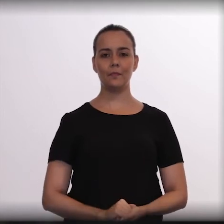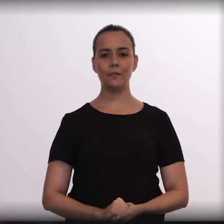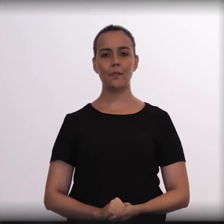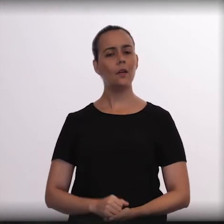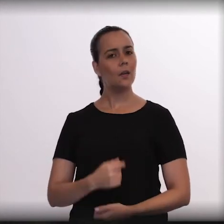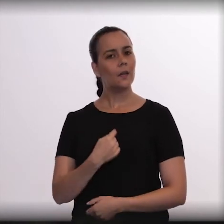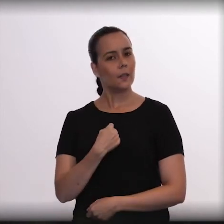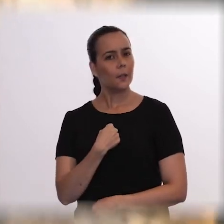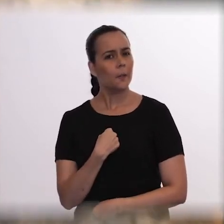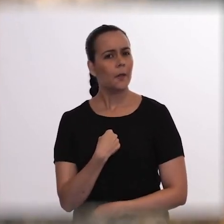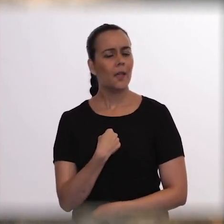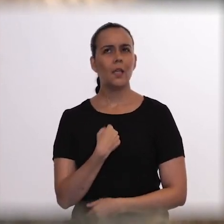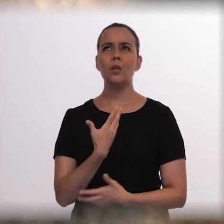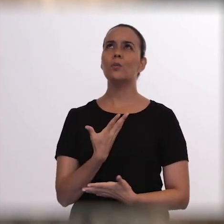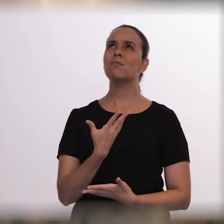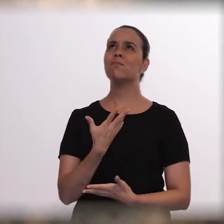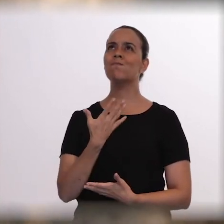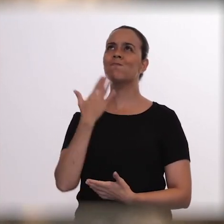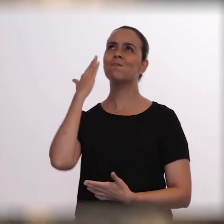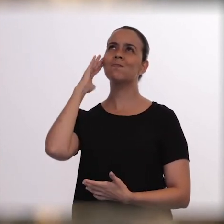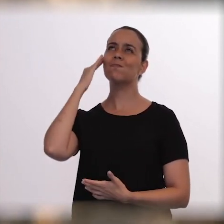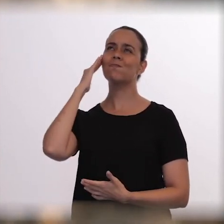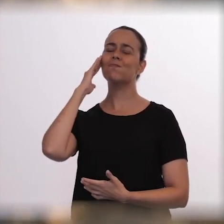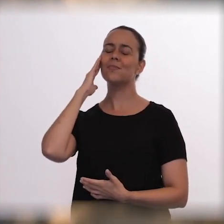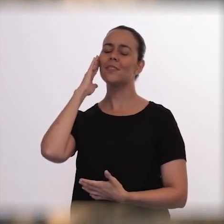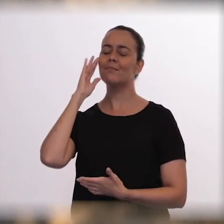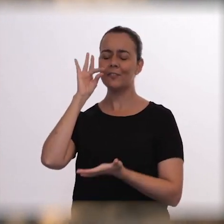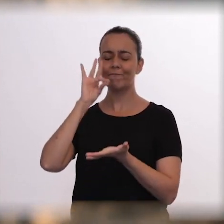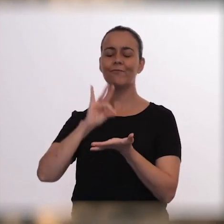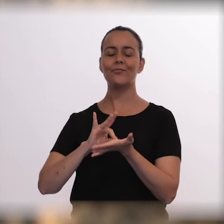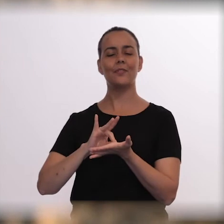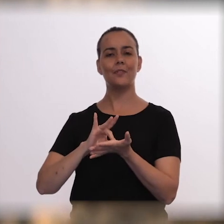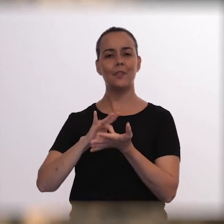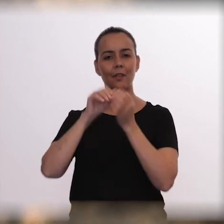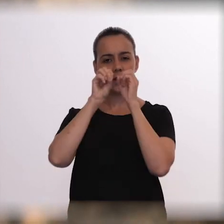Eu fui entender mesmo